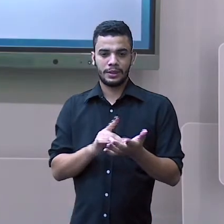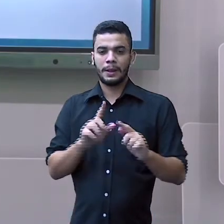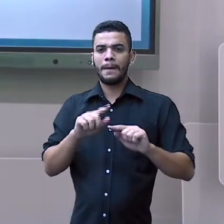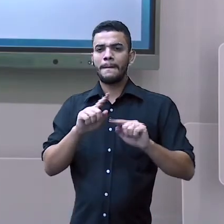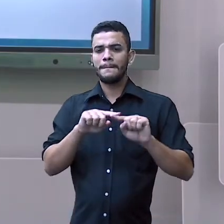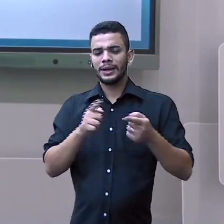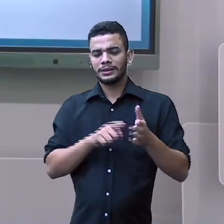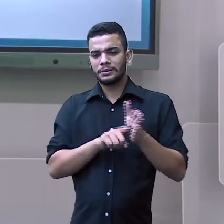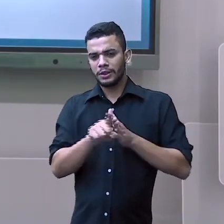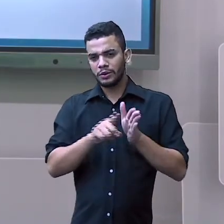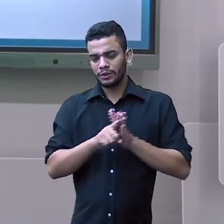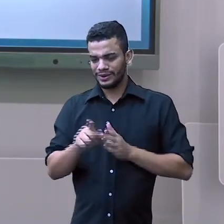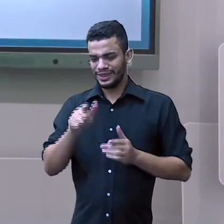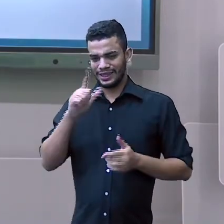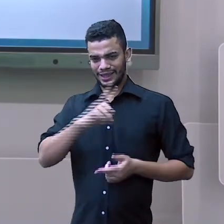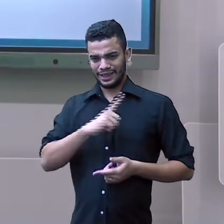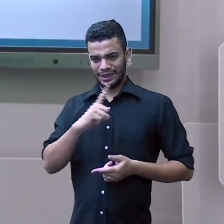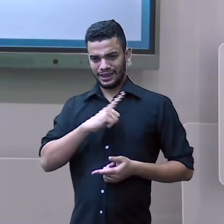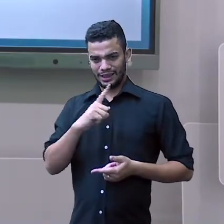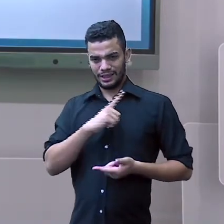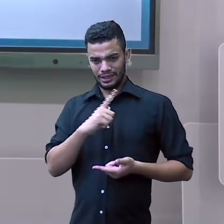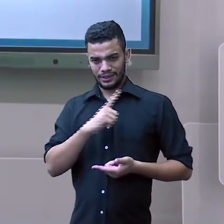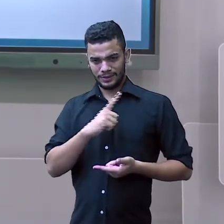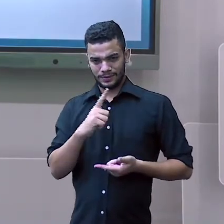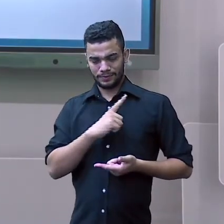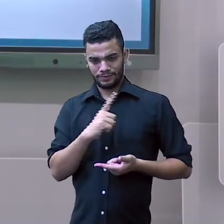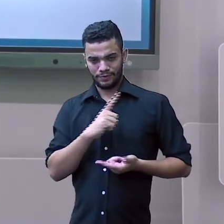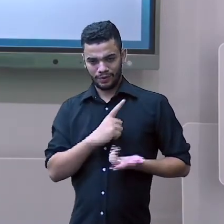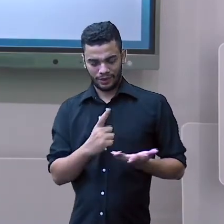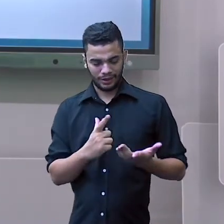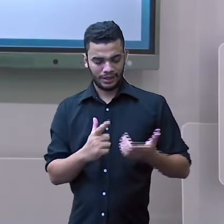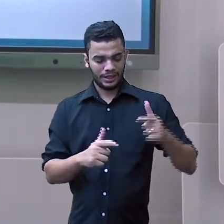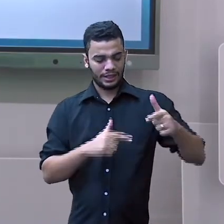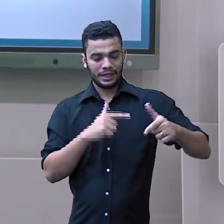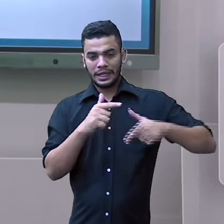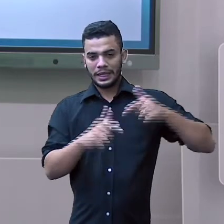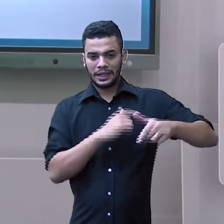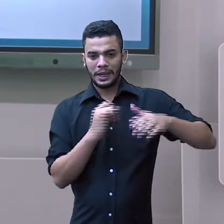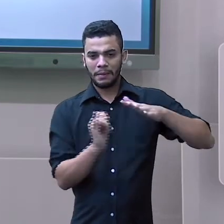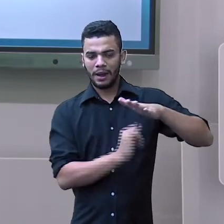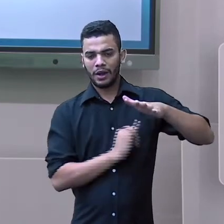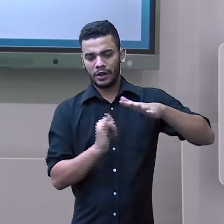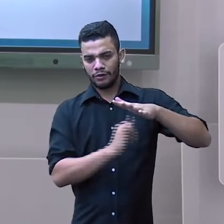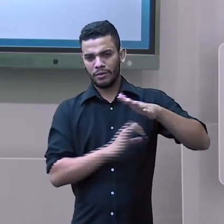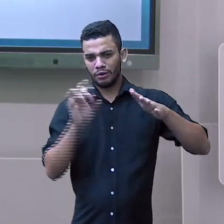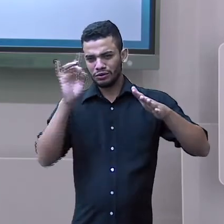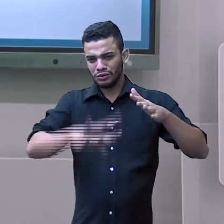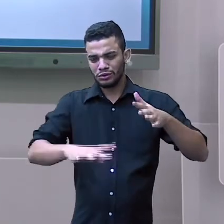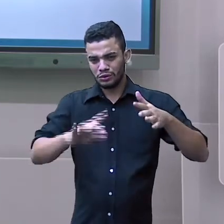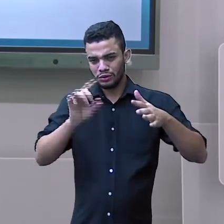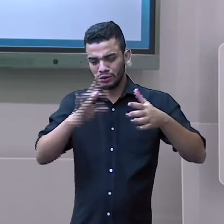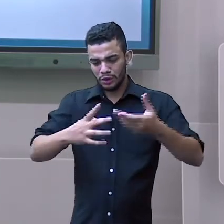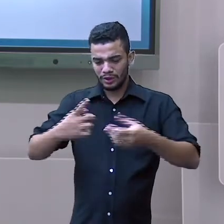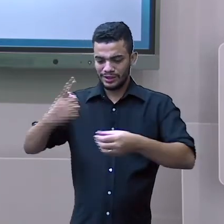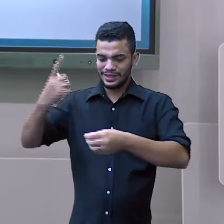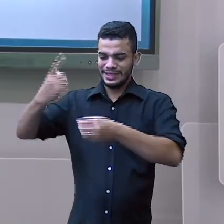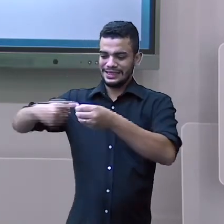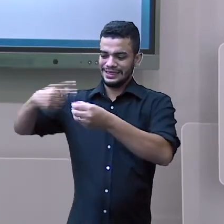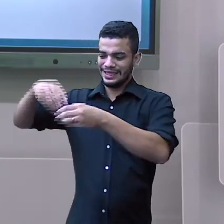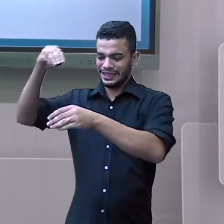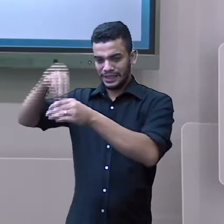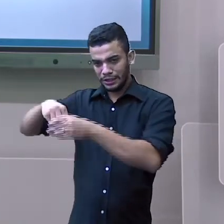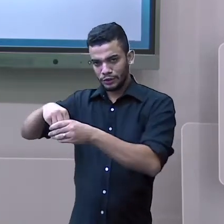como na zona rural. Então veja só, a pessoa que trabalha dessa forma, muitas vezes ela